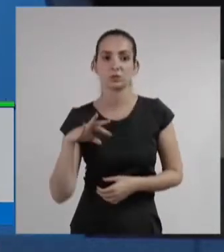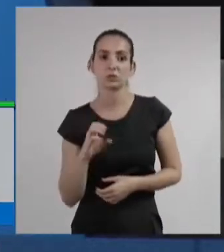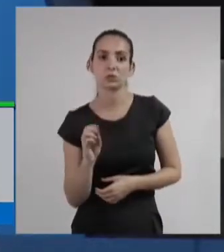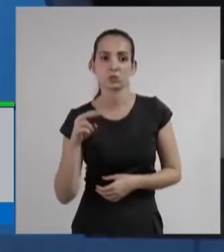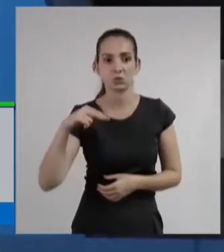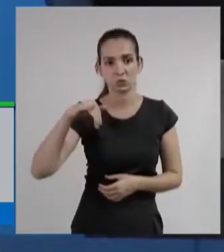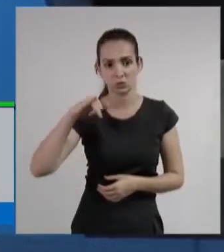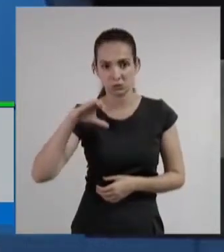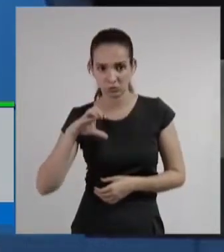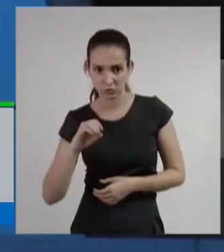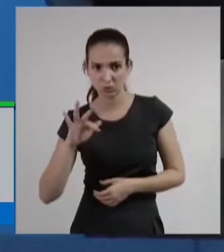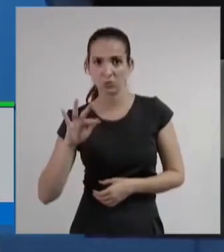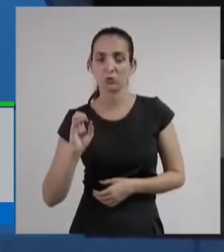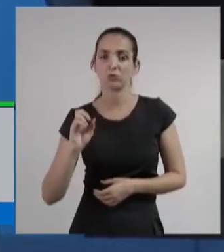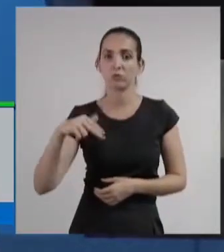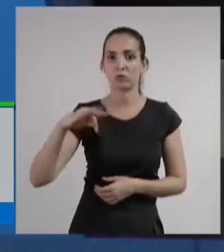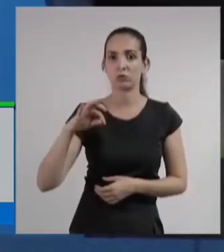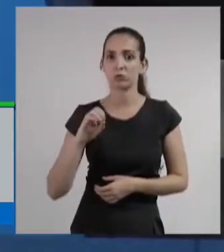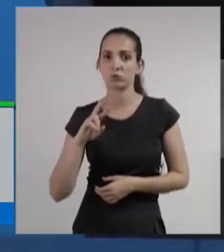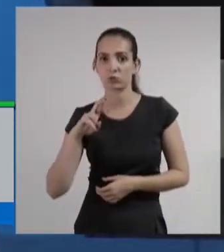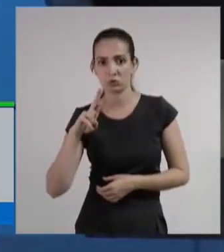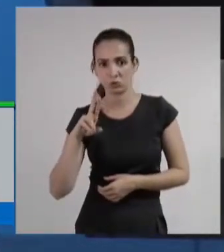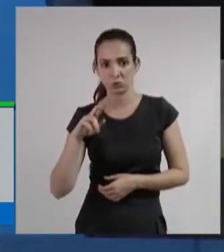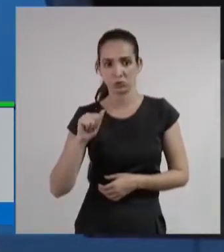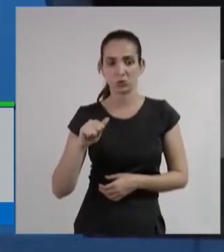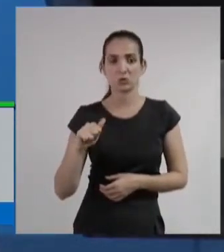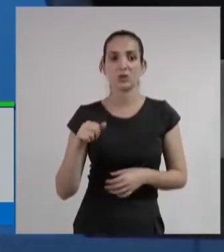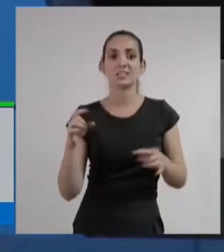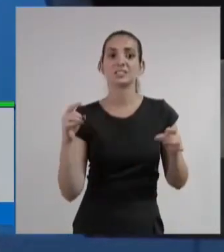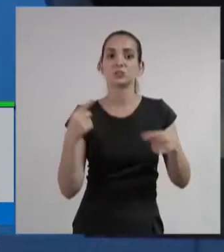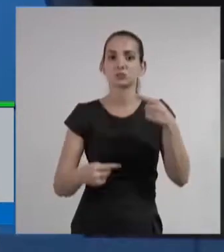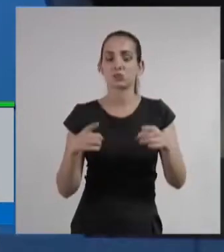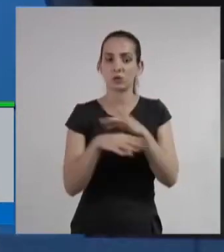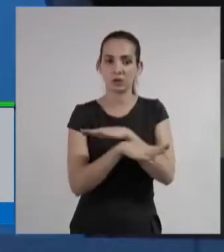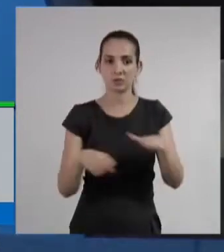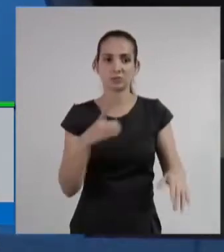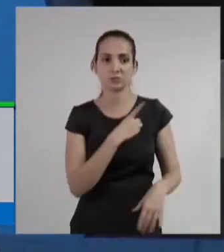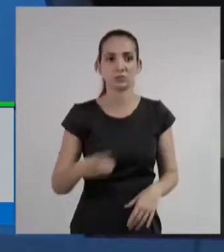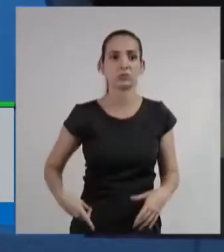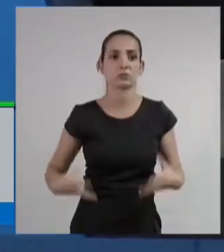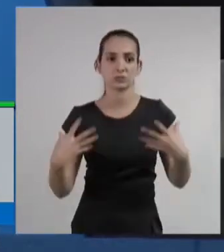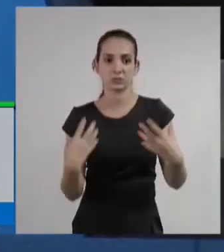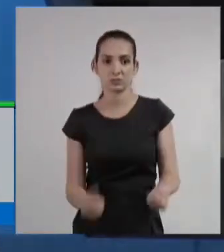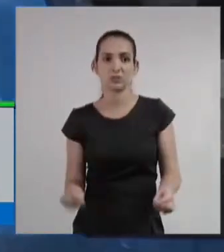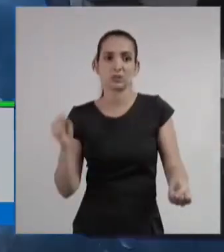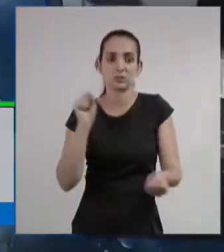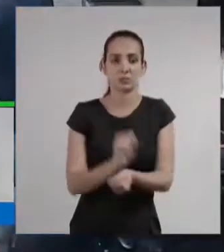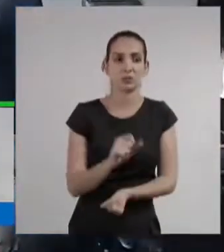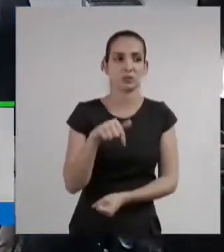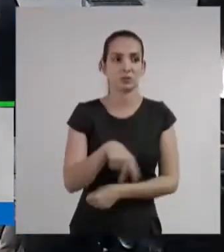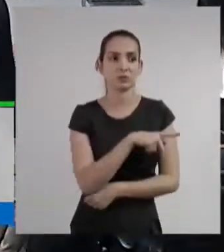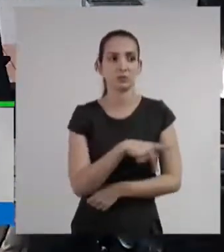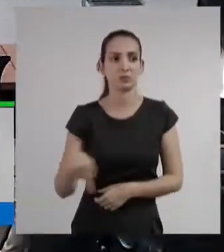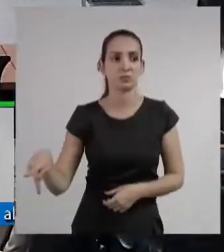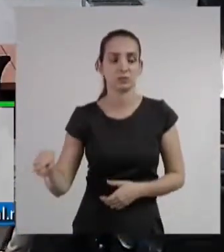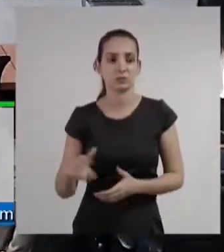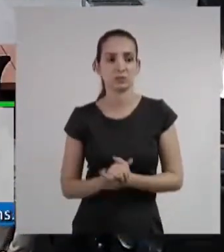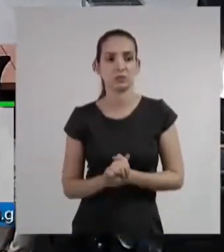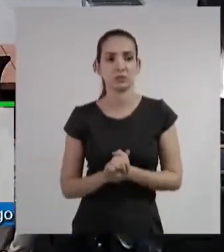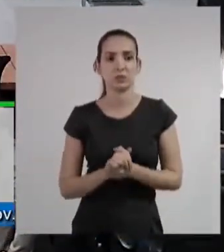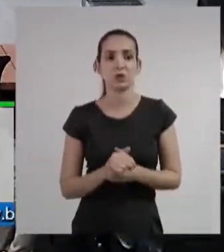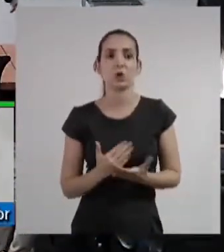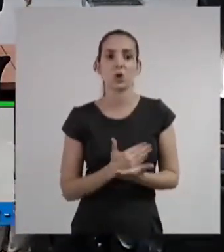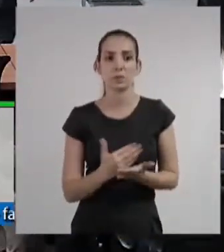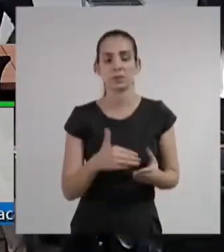Fontoura. Em discussão, encerrada a discussão, em votação, os deputados que concordam permaneçam como estão. Essa presidente coloca